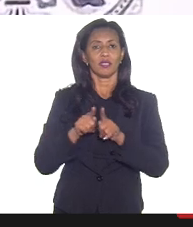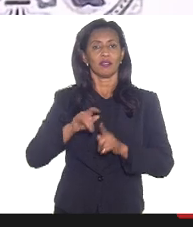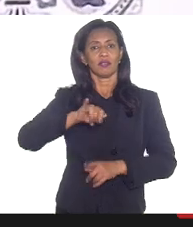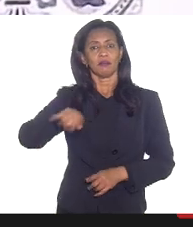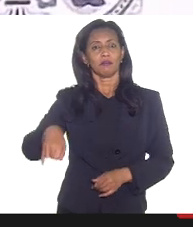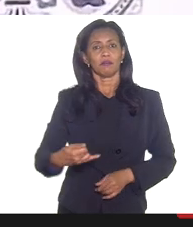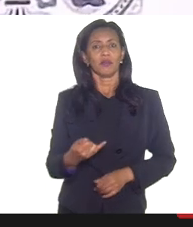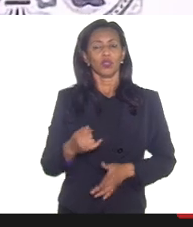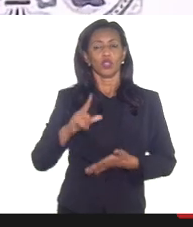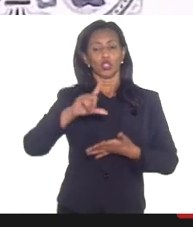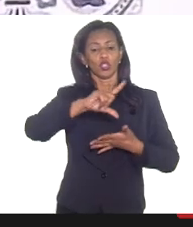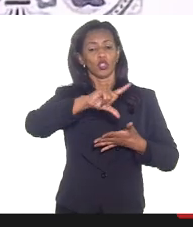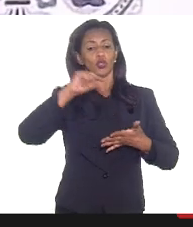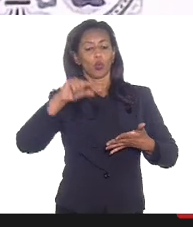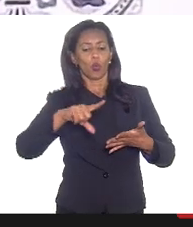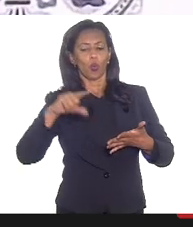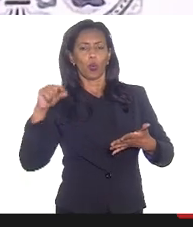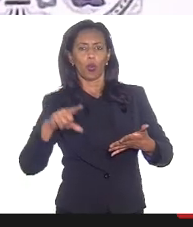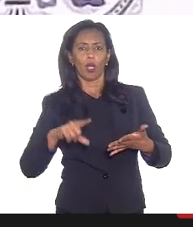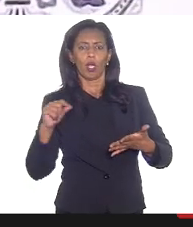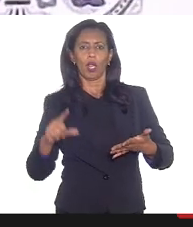de escolha. Eu acho que cria